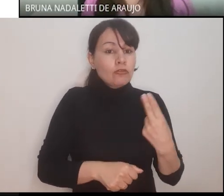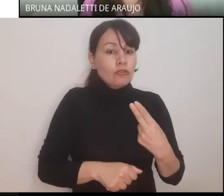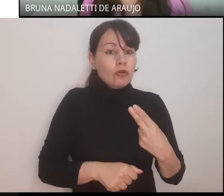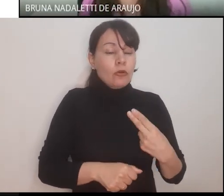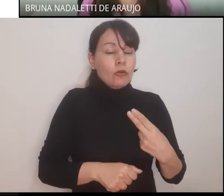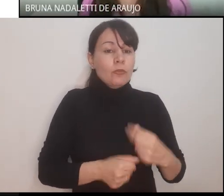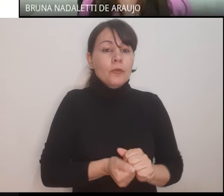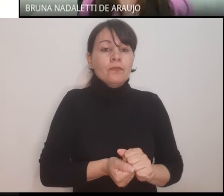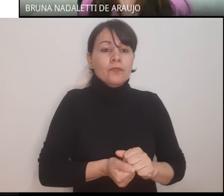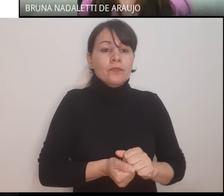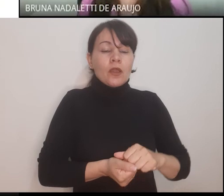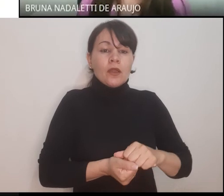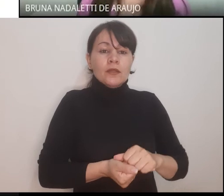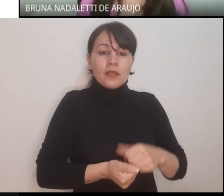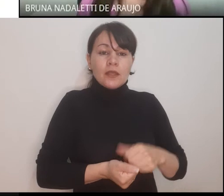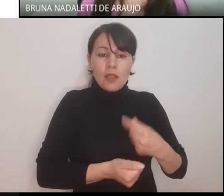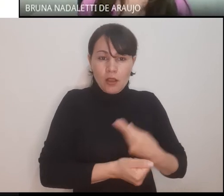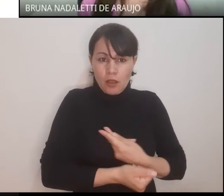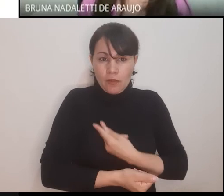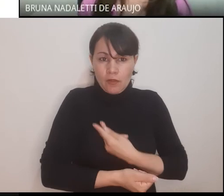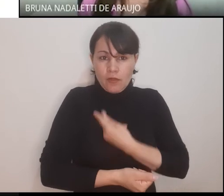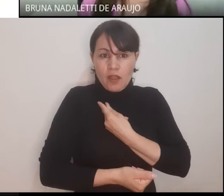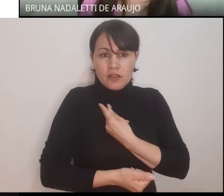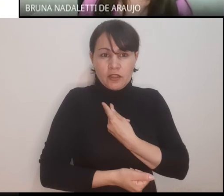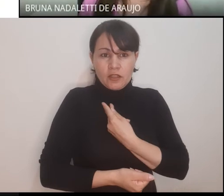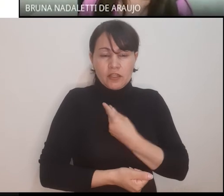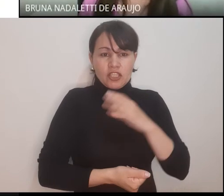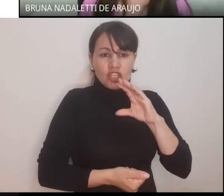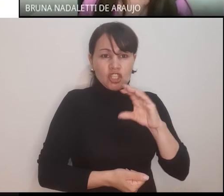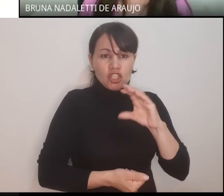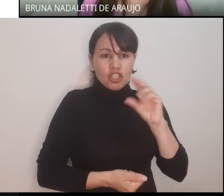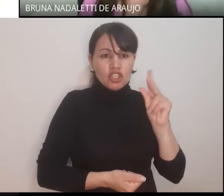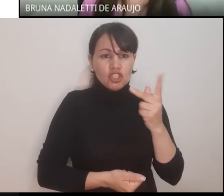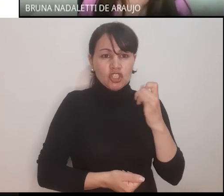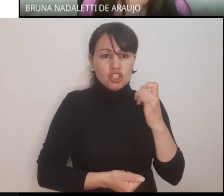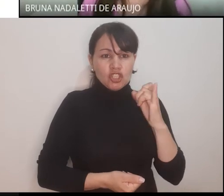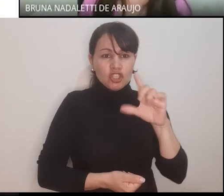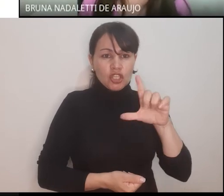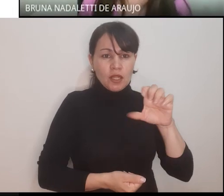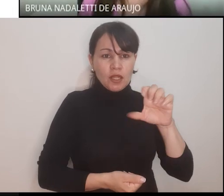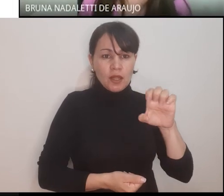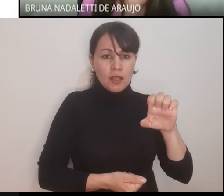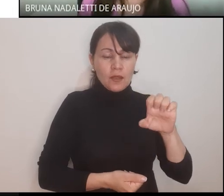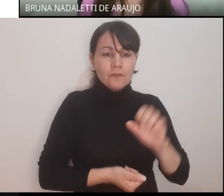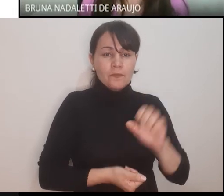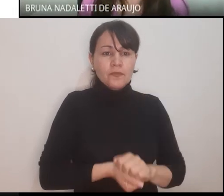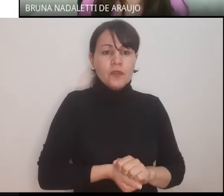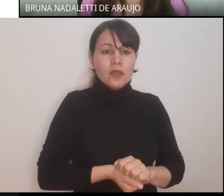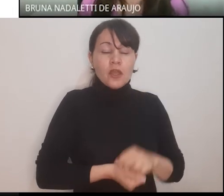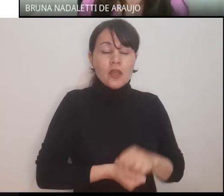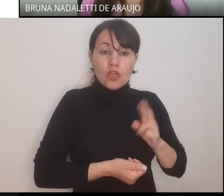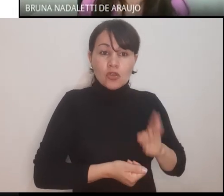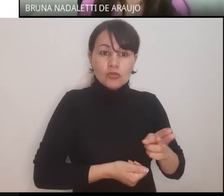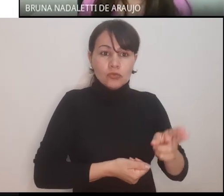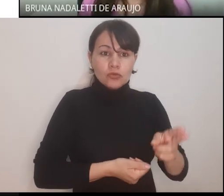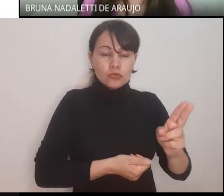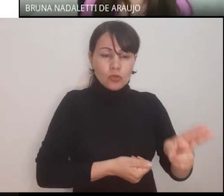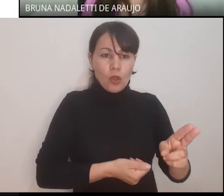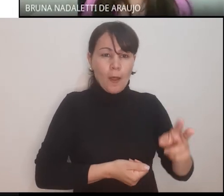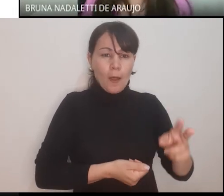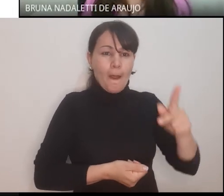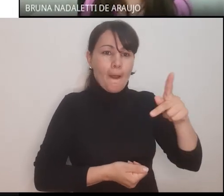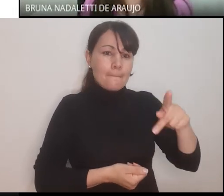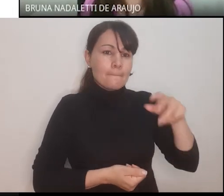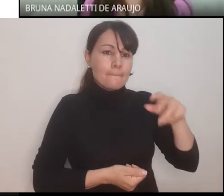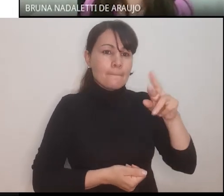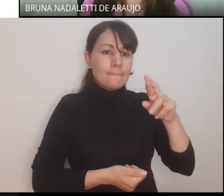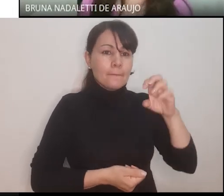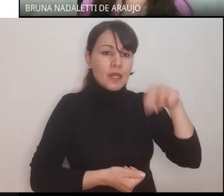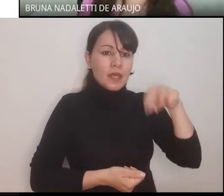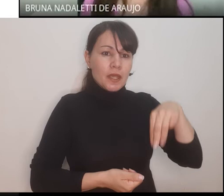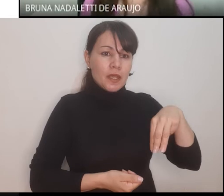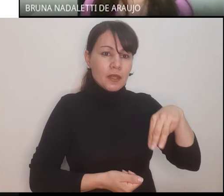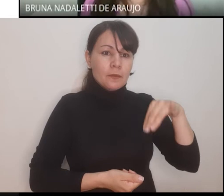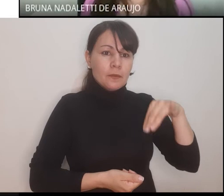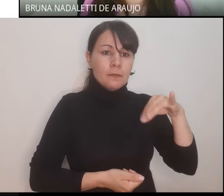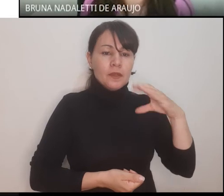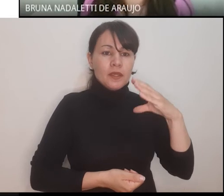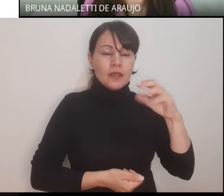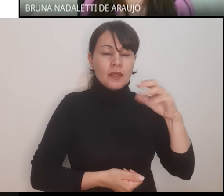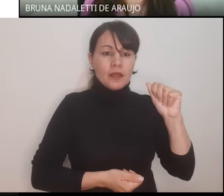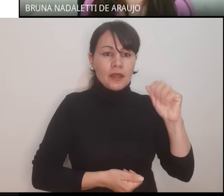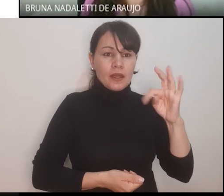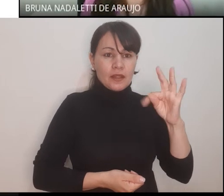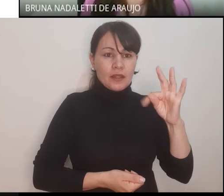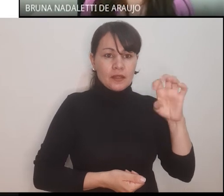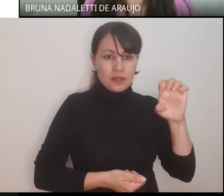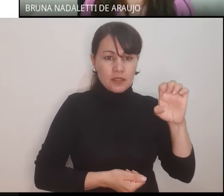de Shelley e o de longa permanência também chamado de permicate. Eles possuem algumas